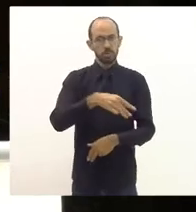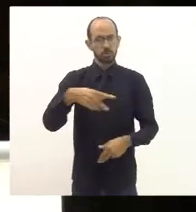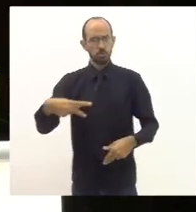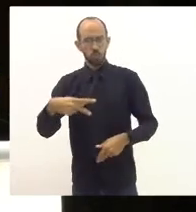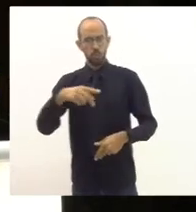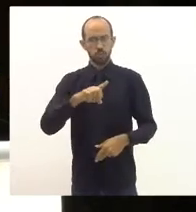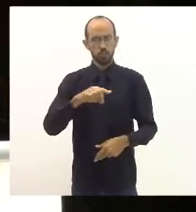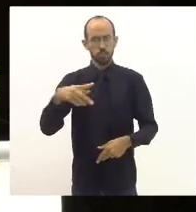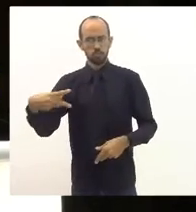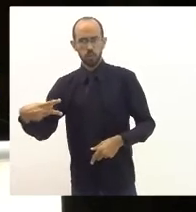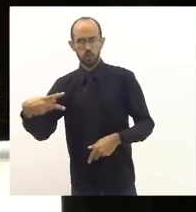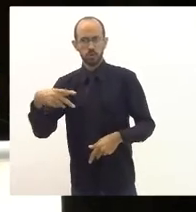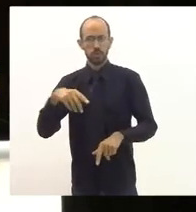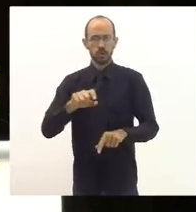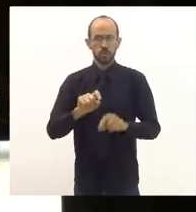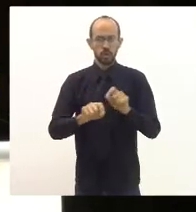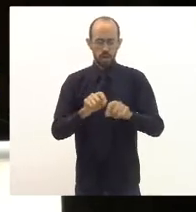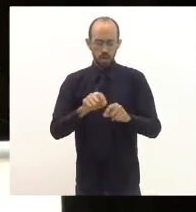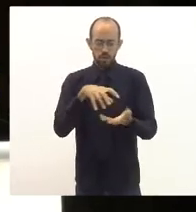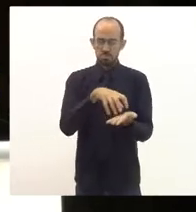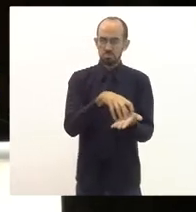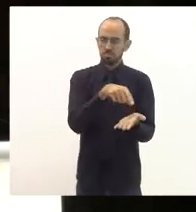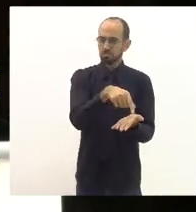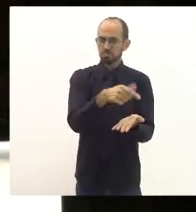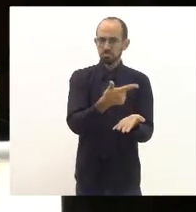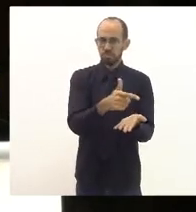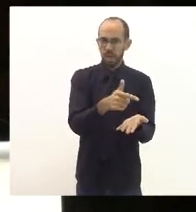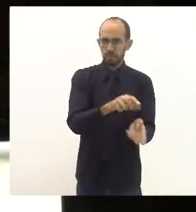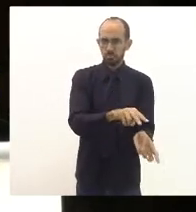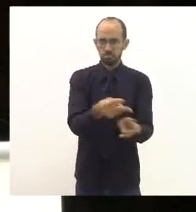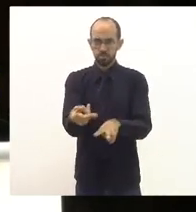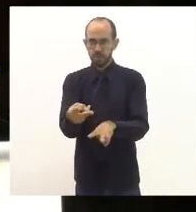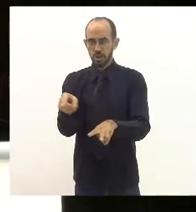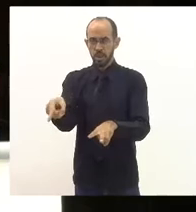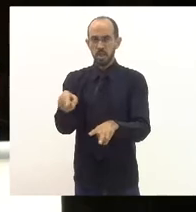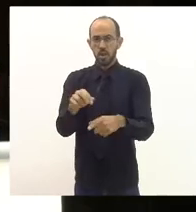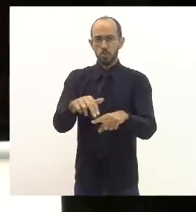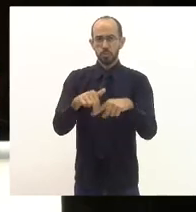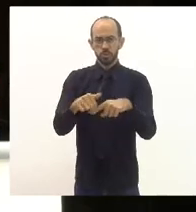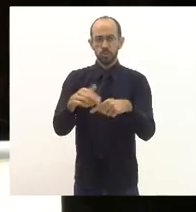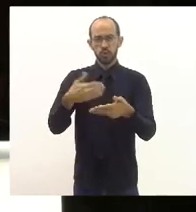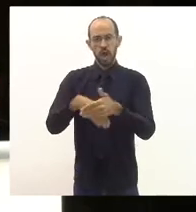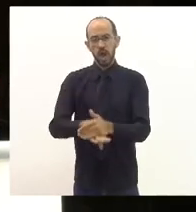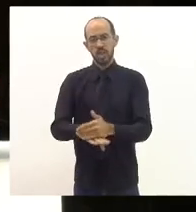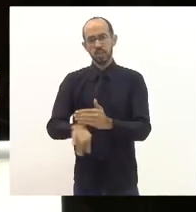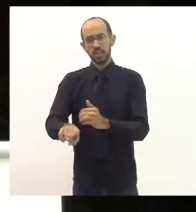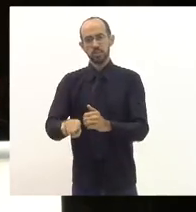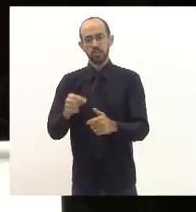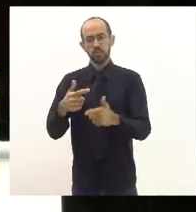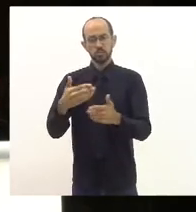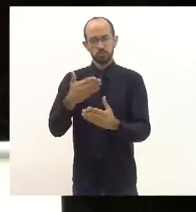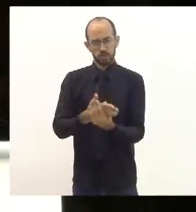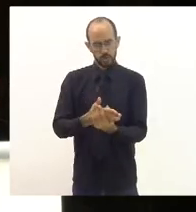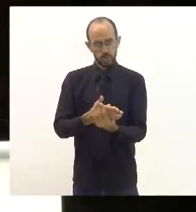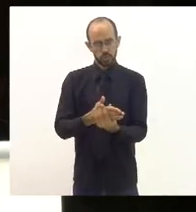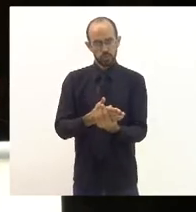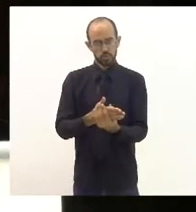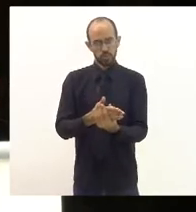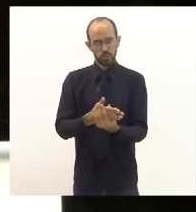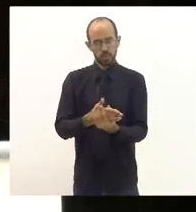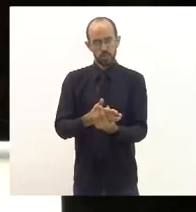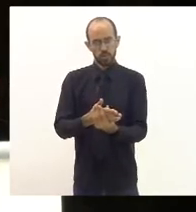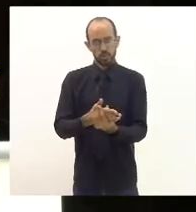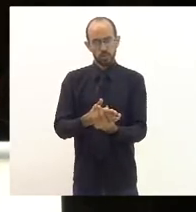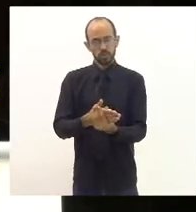para a Defensoria, esses órgãos não dão devido encaminhamento e acabam arquivando os processos. Isso tira